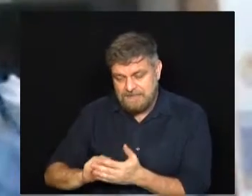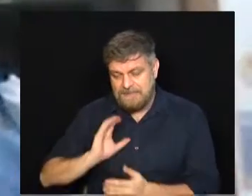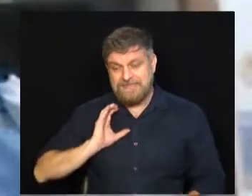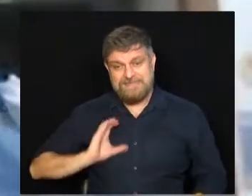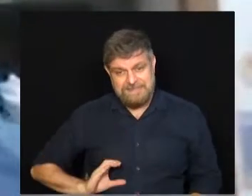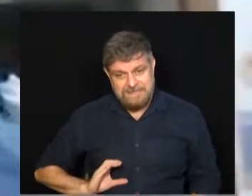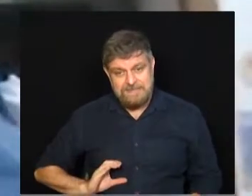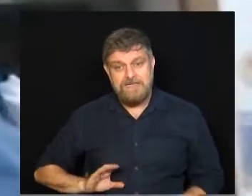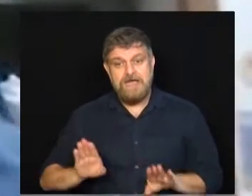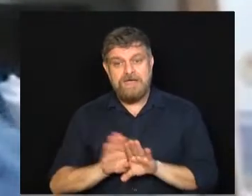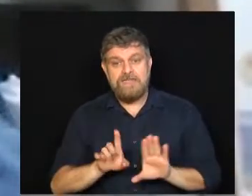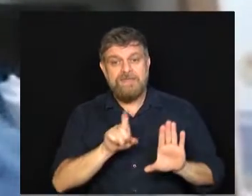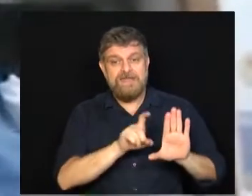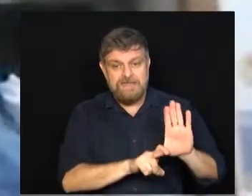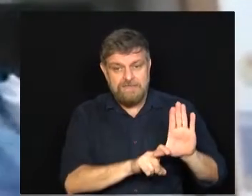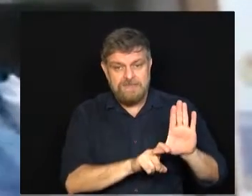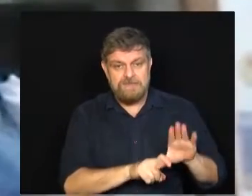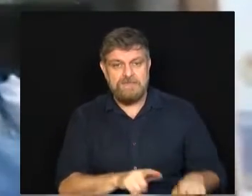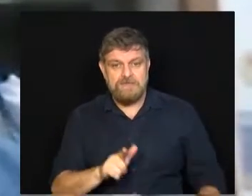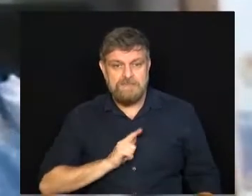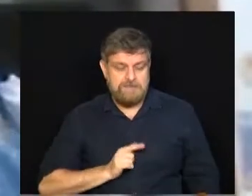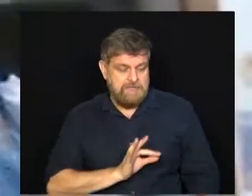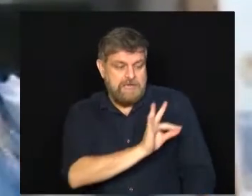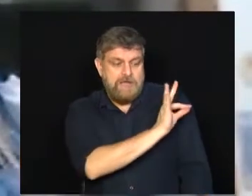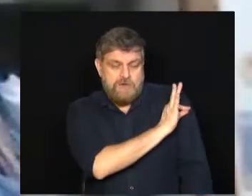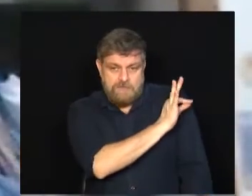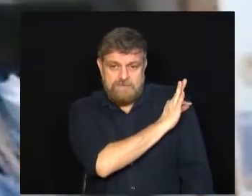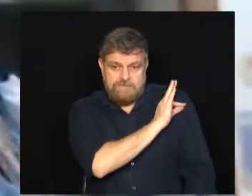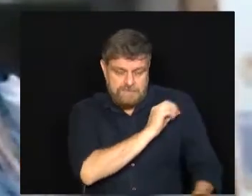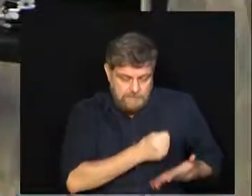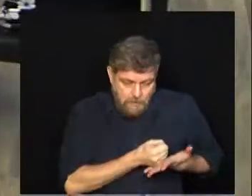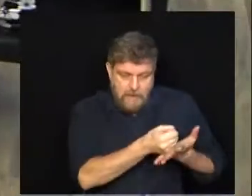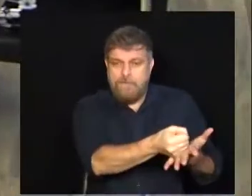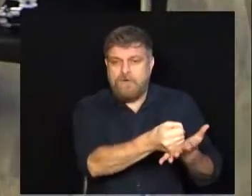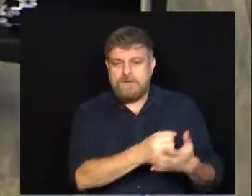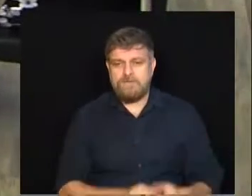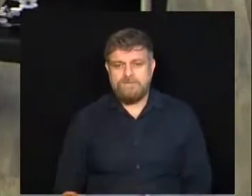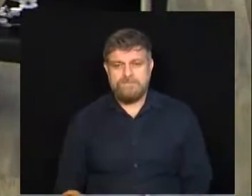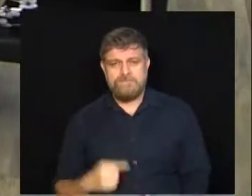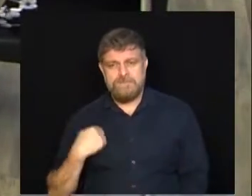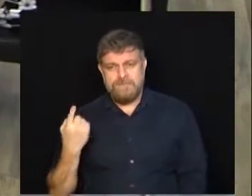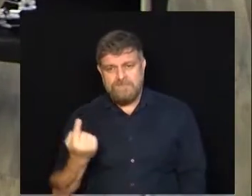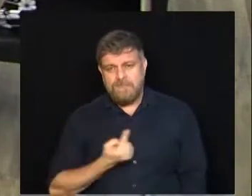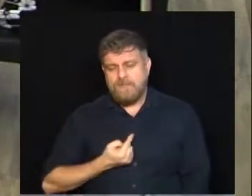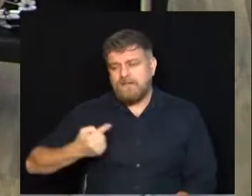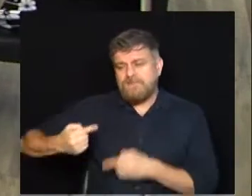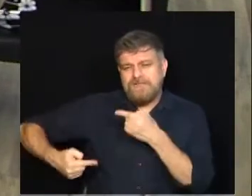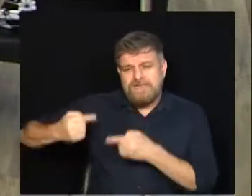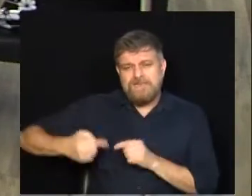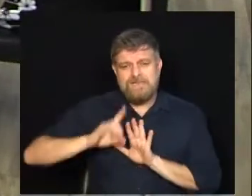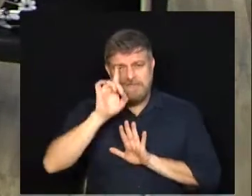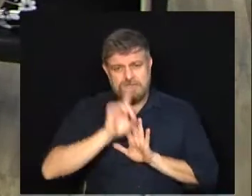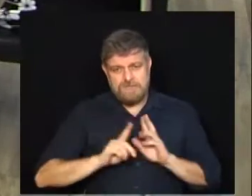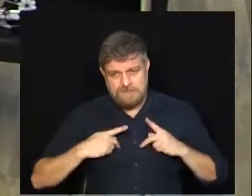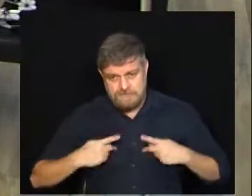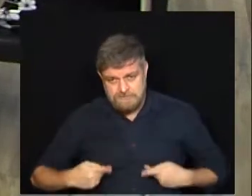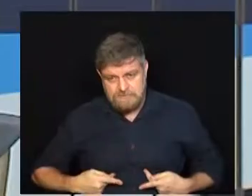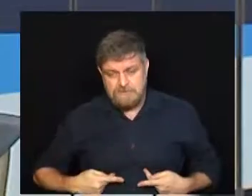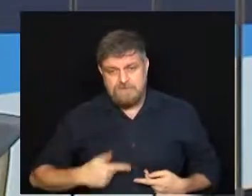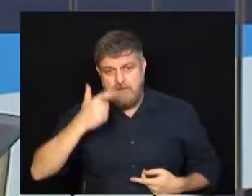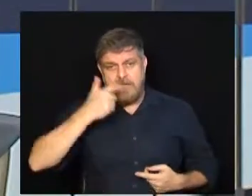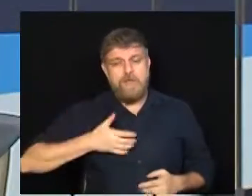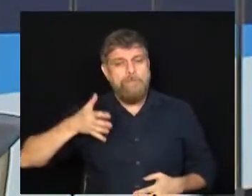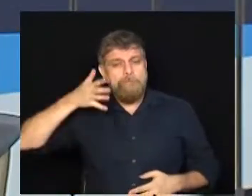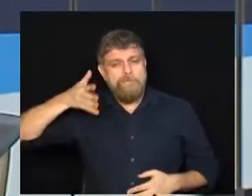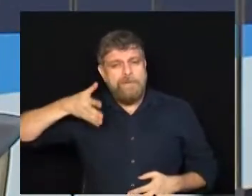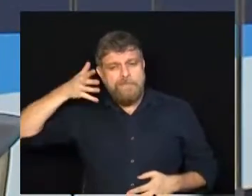depende também do poder central do próprio prefeito. A gente está falando aqui da questão dos direitos. Eu abri o programa falando de